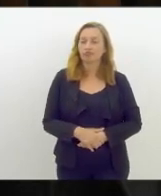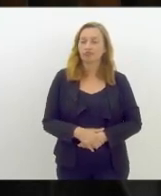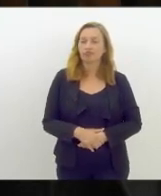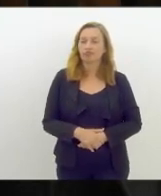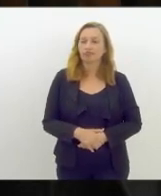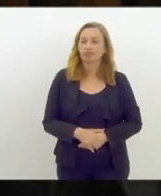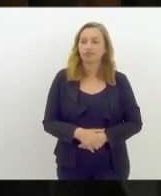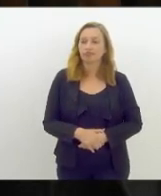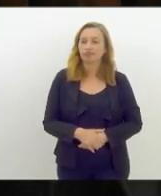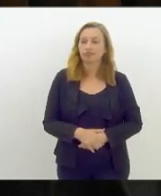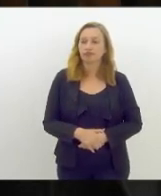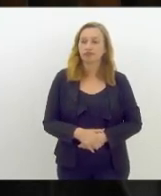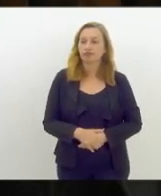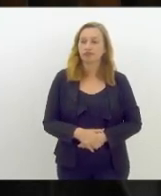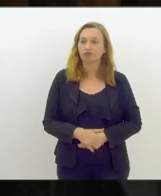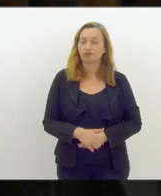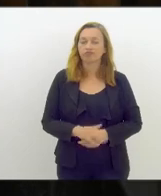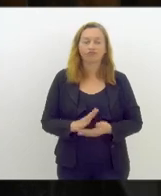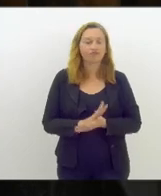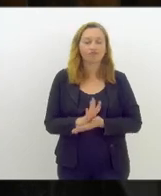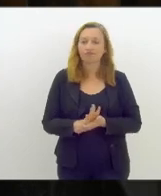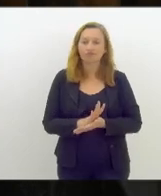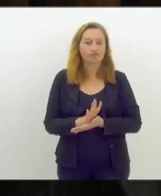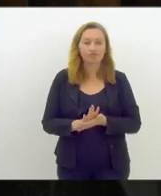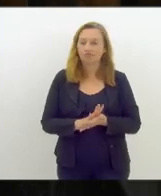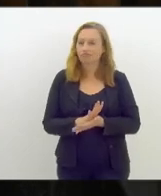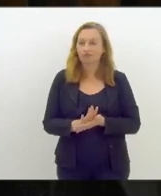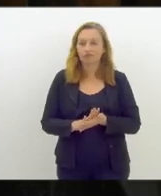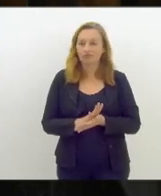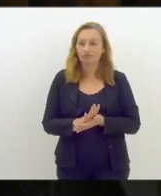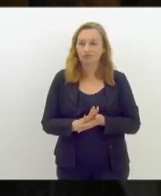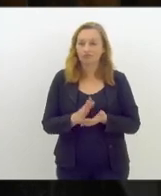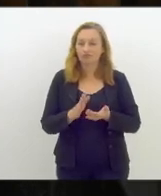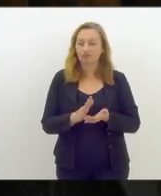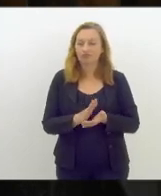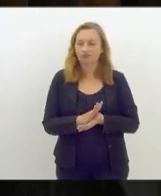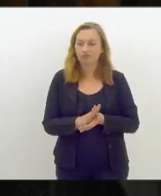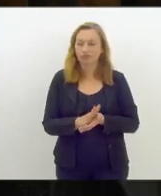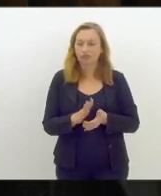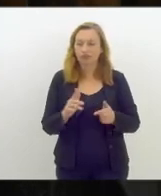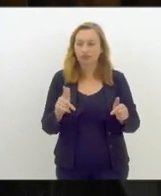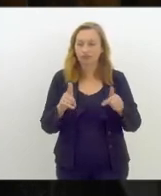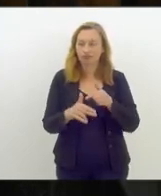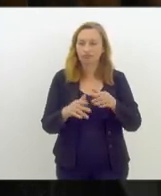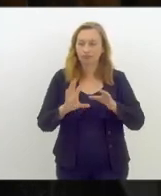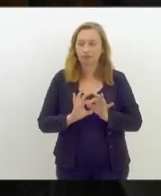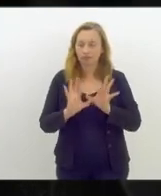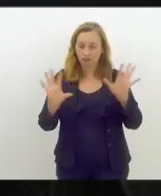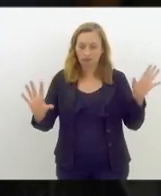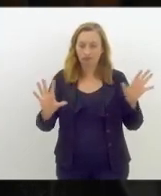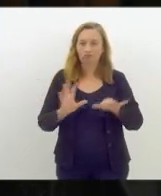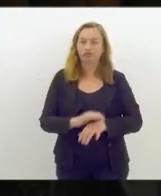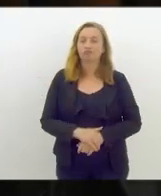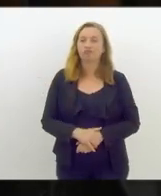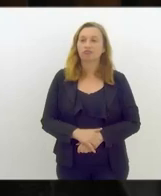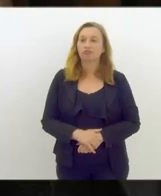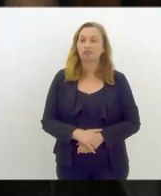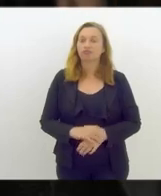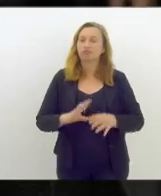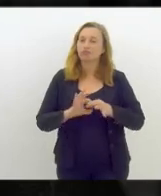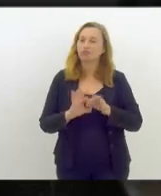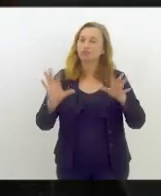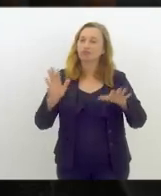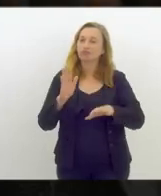corações de que nada supera a democracia. A democracia, por